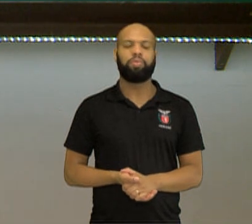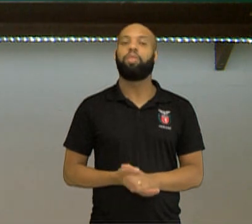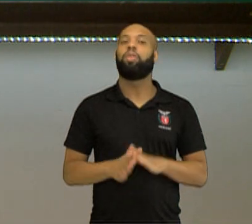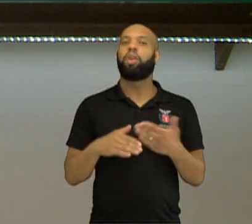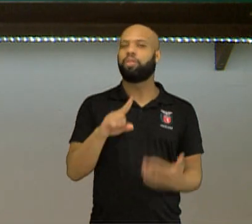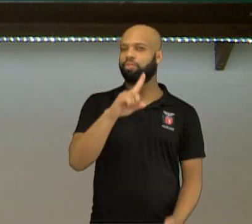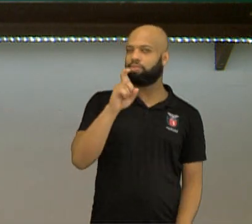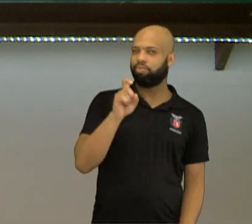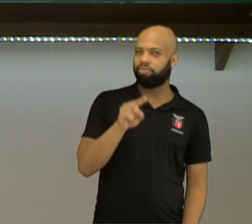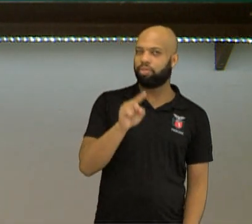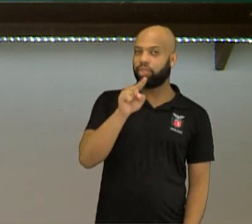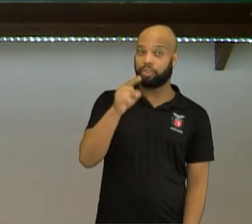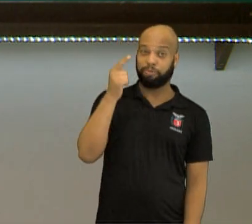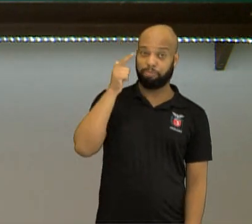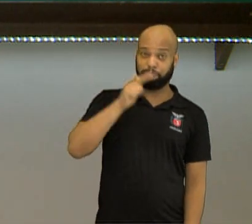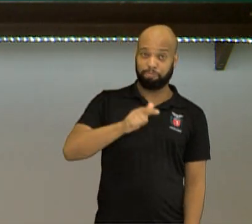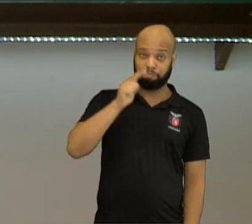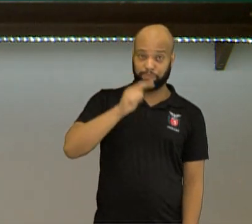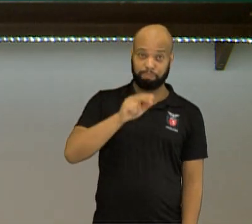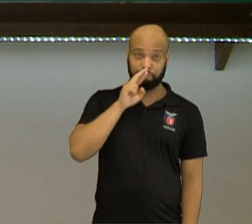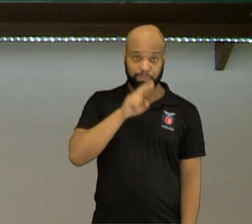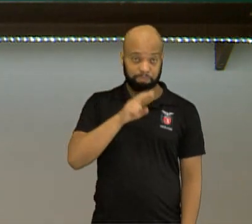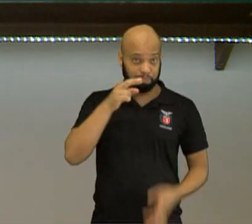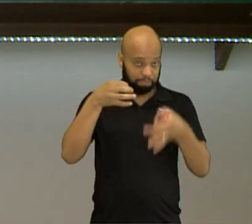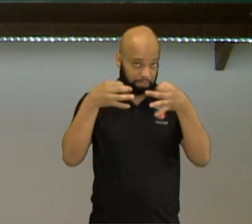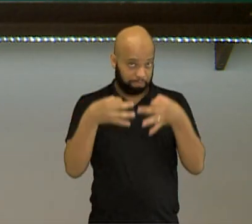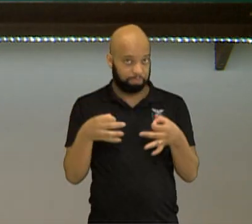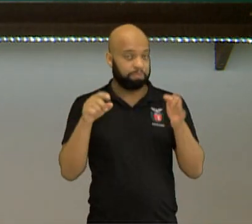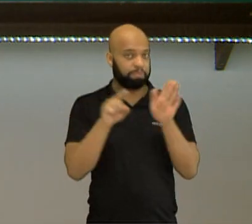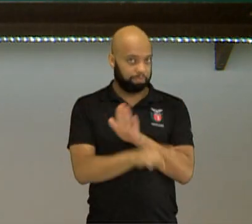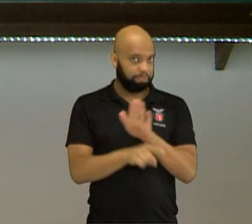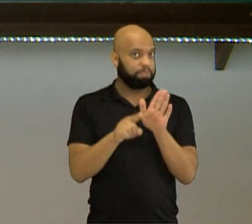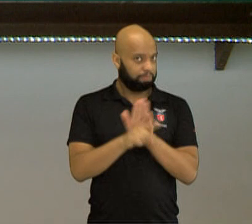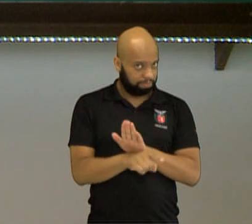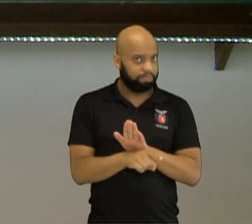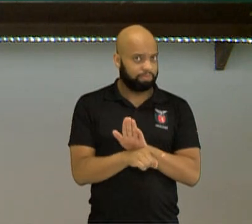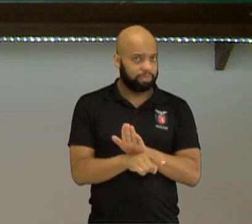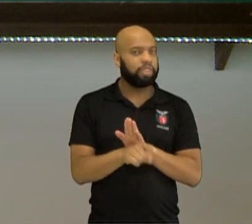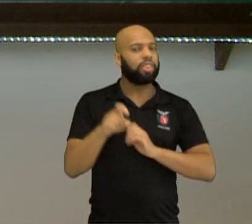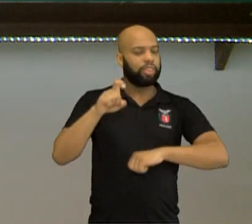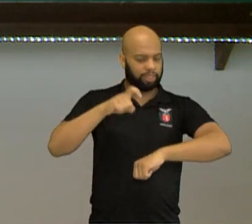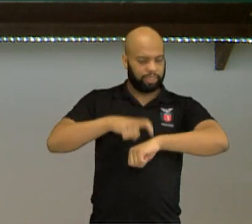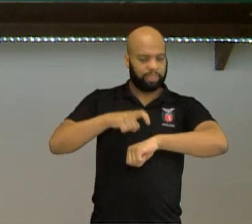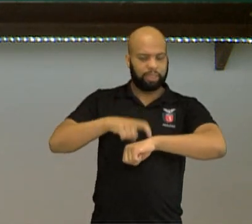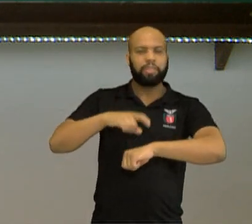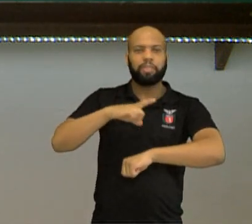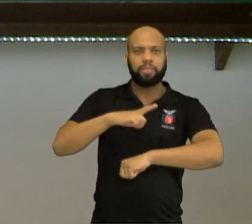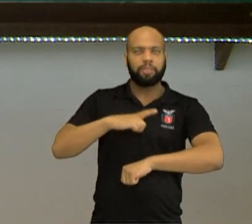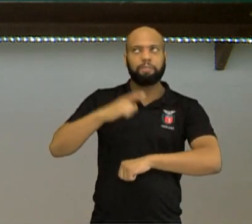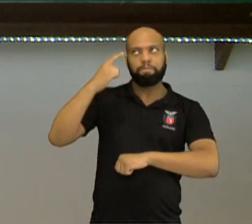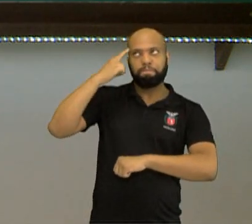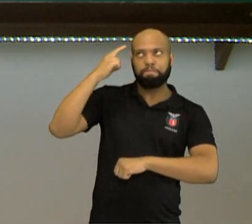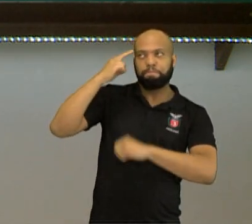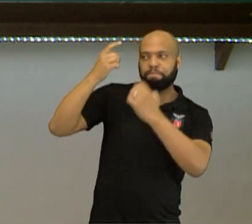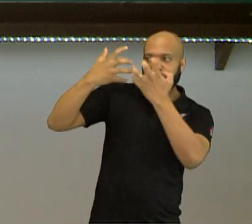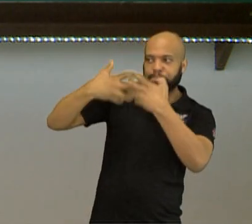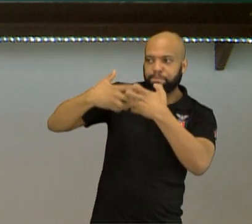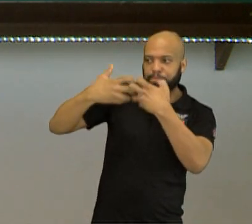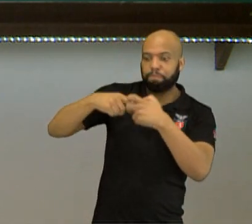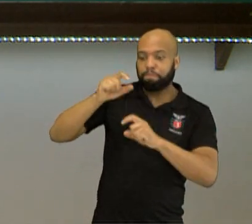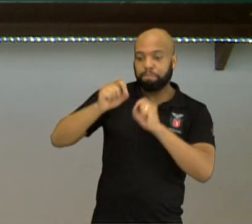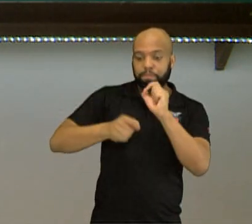Será que você conseguiu responder bem certinho, né? Você teve um tempinho aí para pensar no que